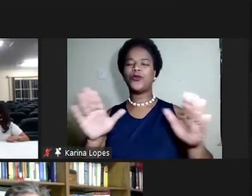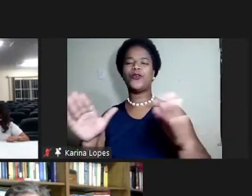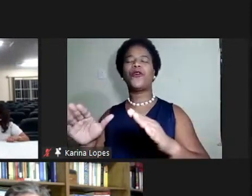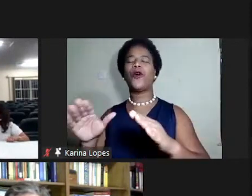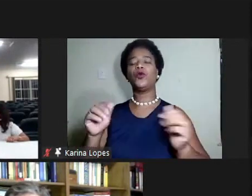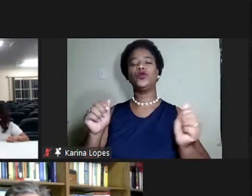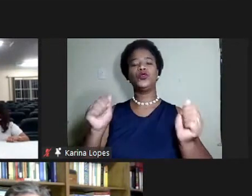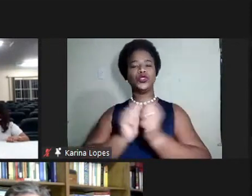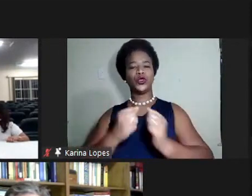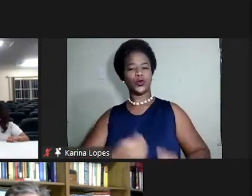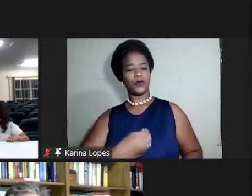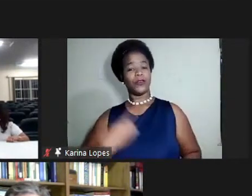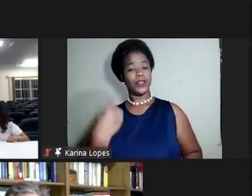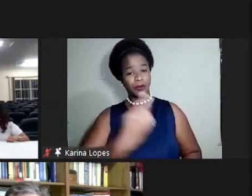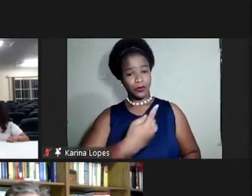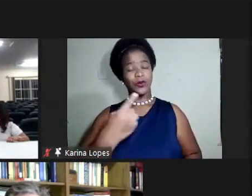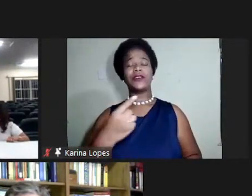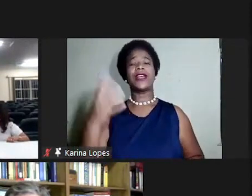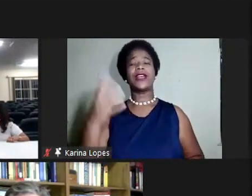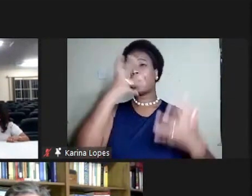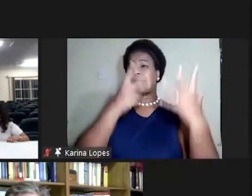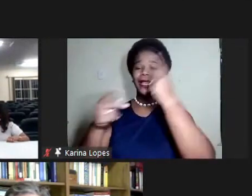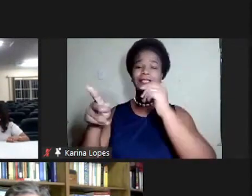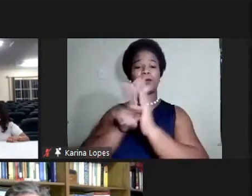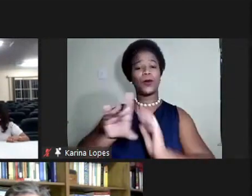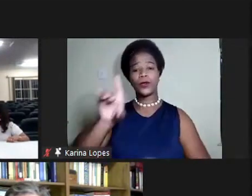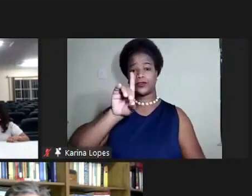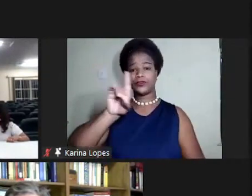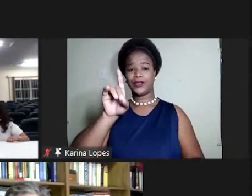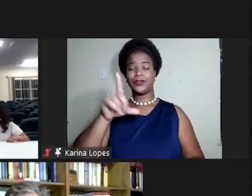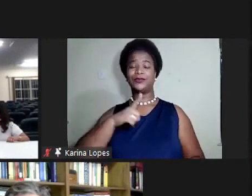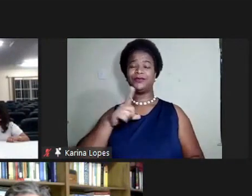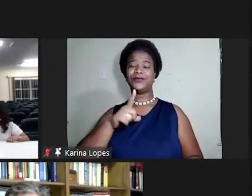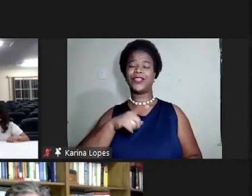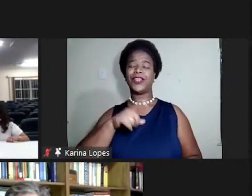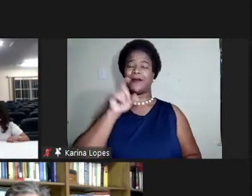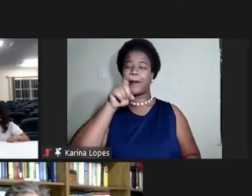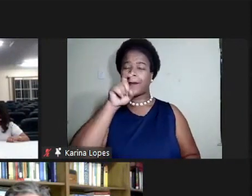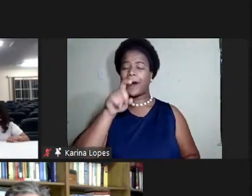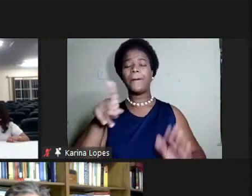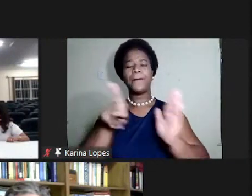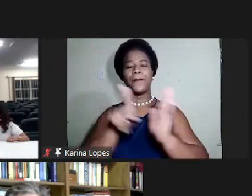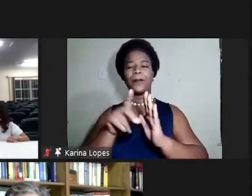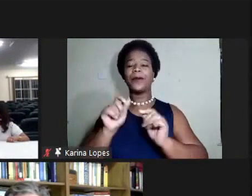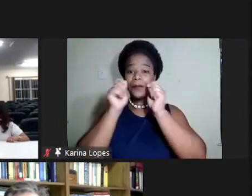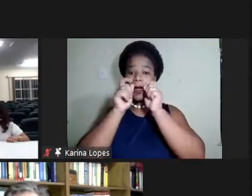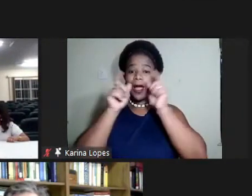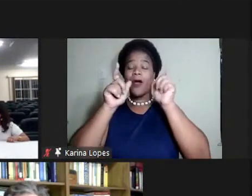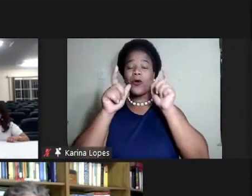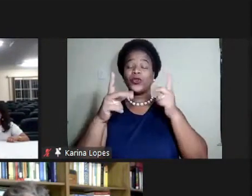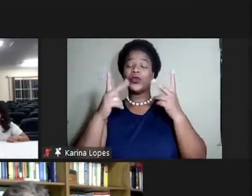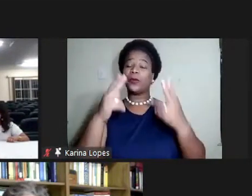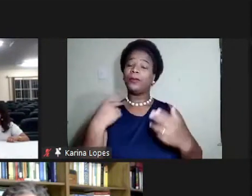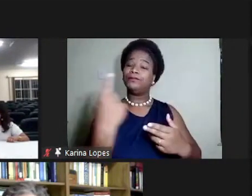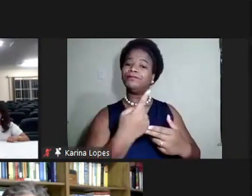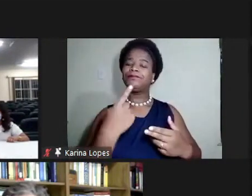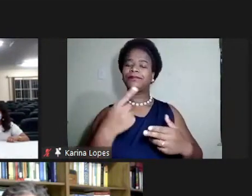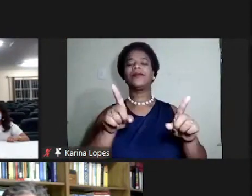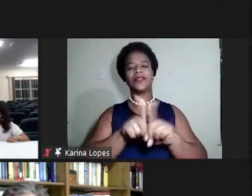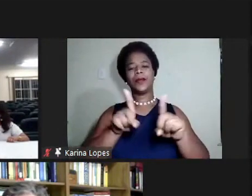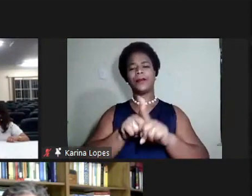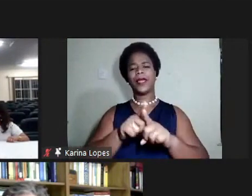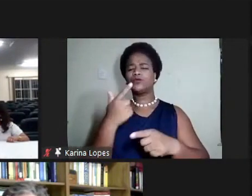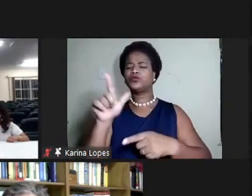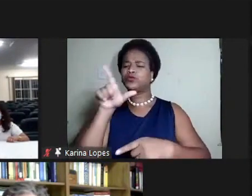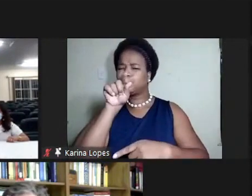divino. Com seu cacarejar de galo, nos acordou para muitas auroras. Como abutre, soube transmutar a carniça da dor, da